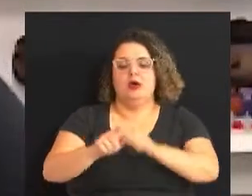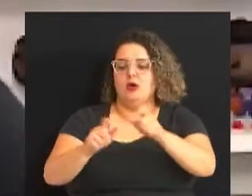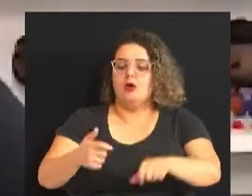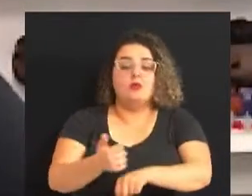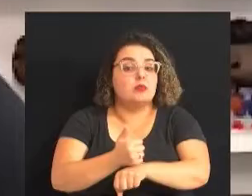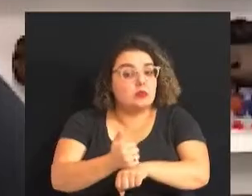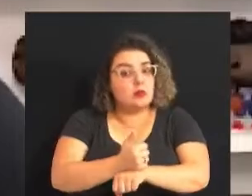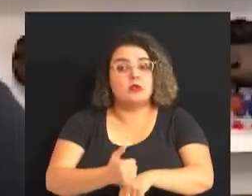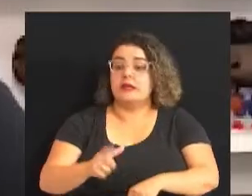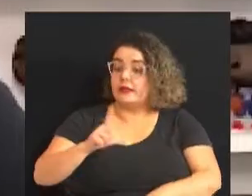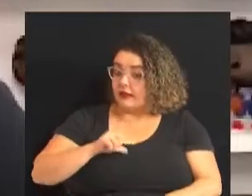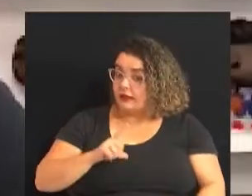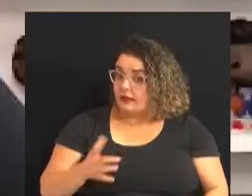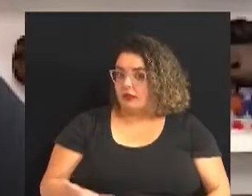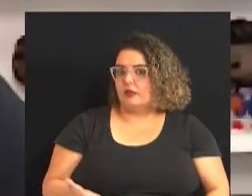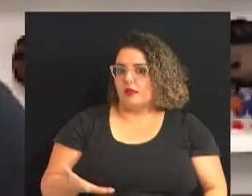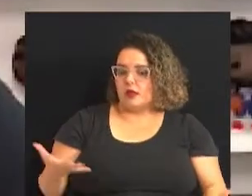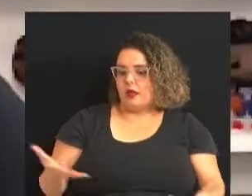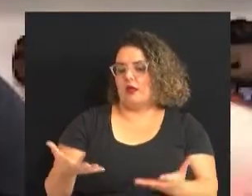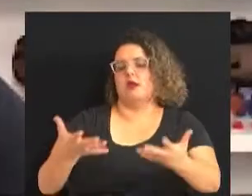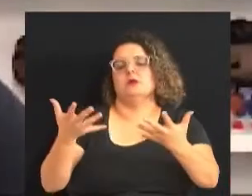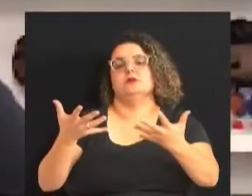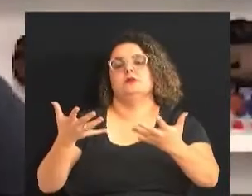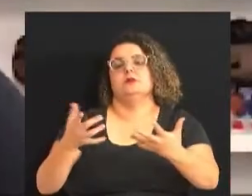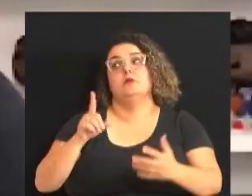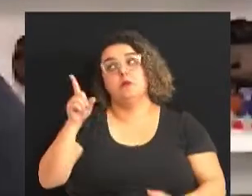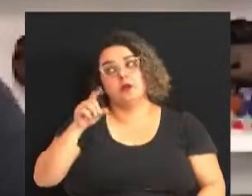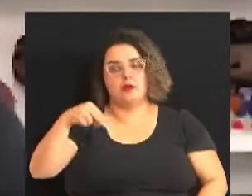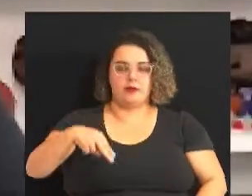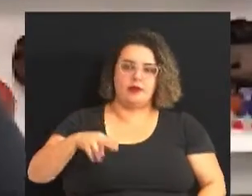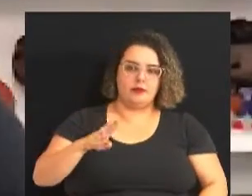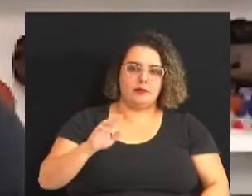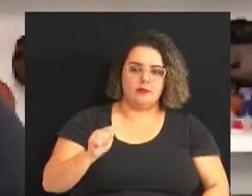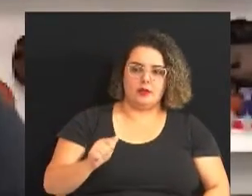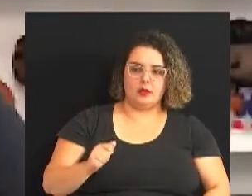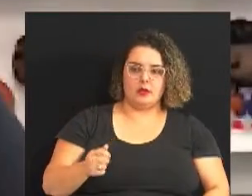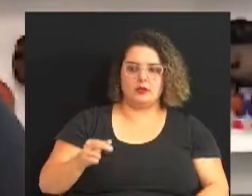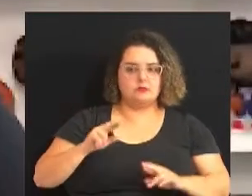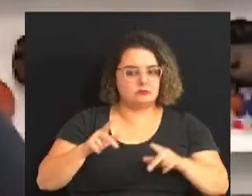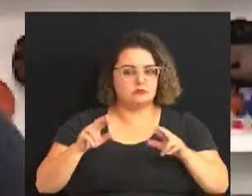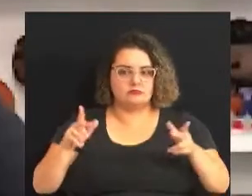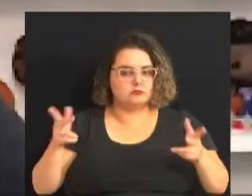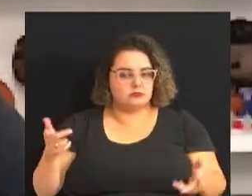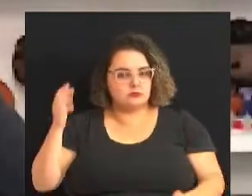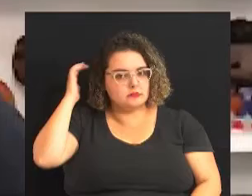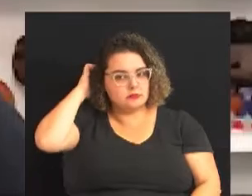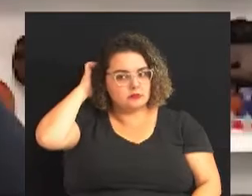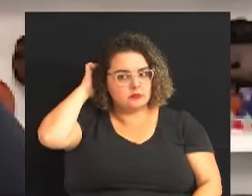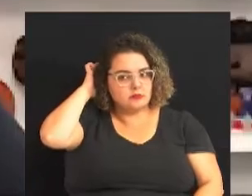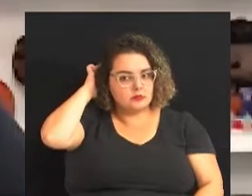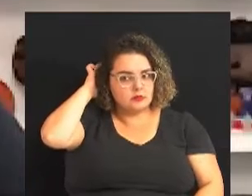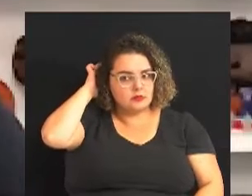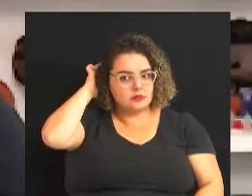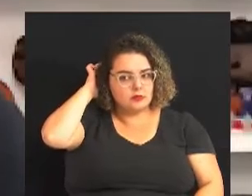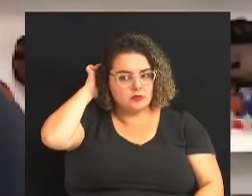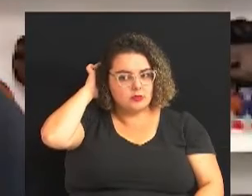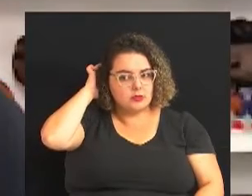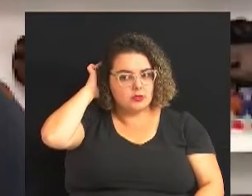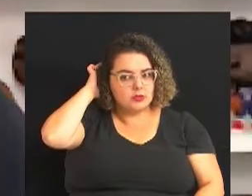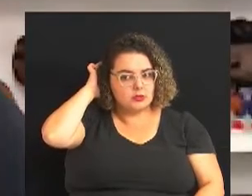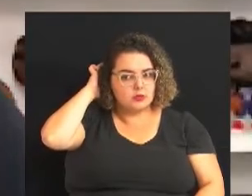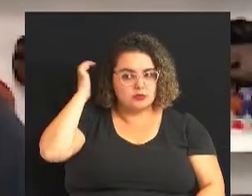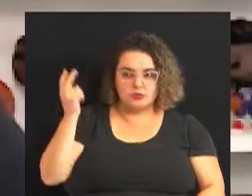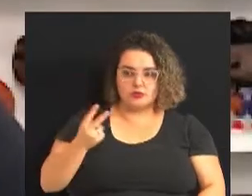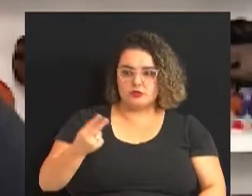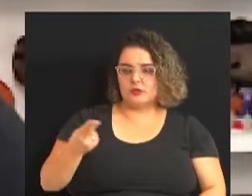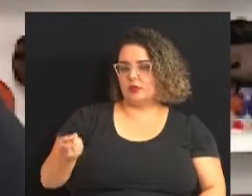na NBA. São raros os casos, o Gui Santos é um caso raro, mas é um cara de segunda rodada. O